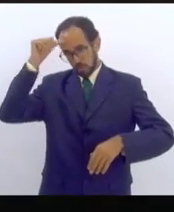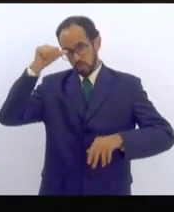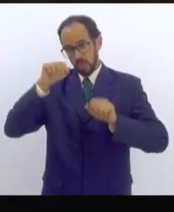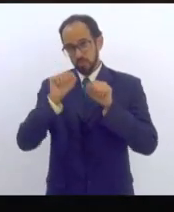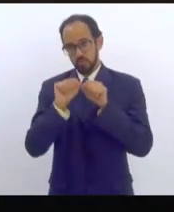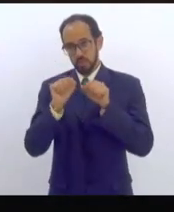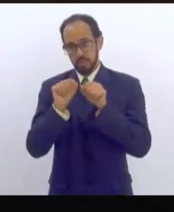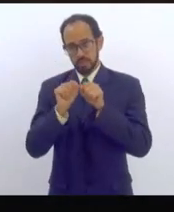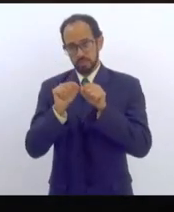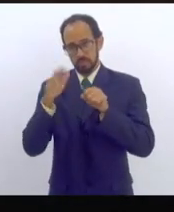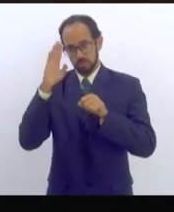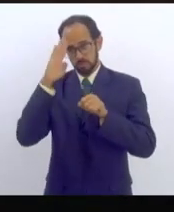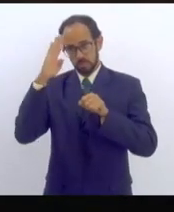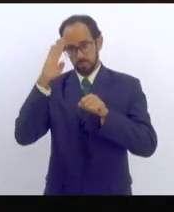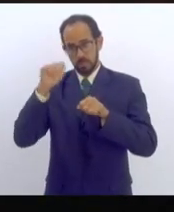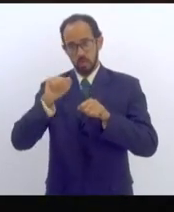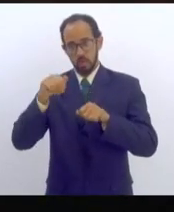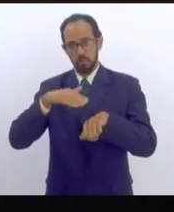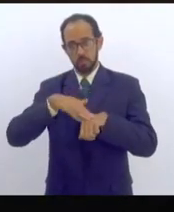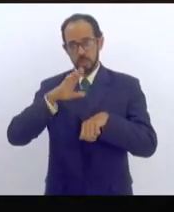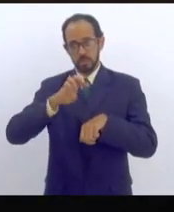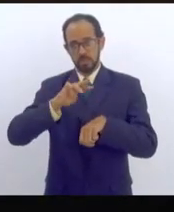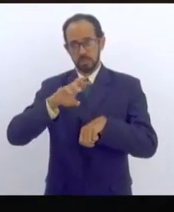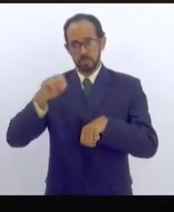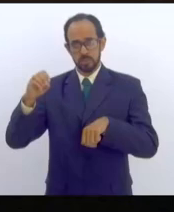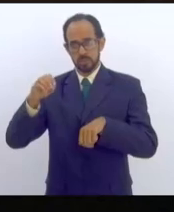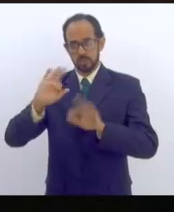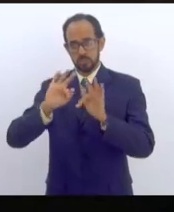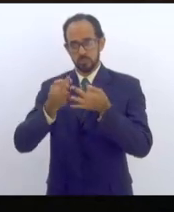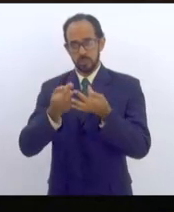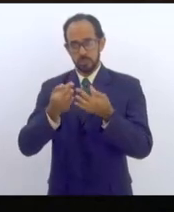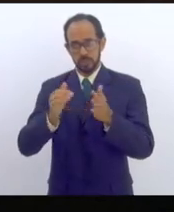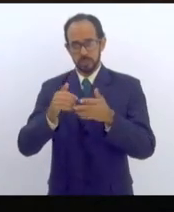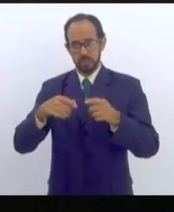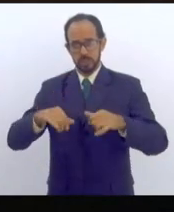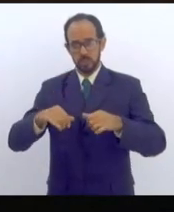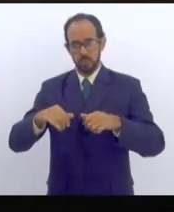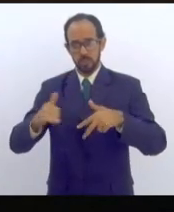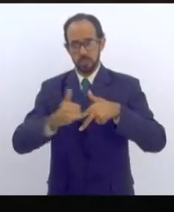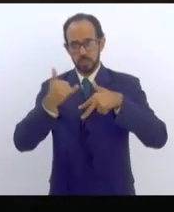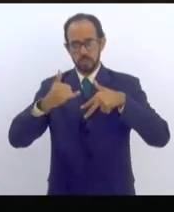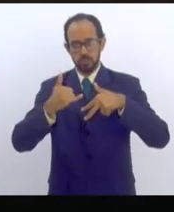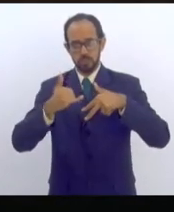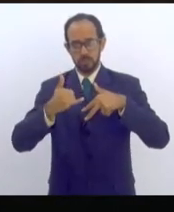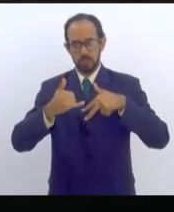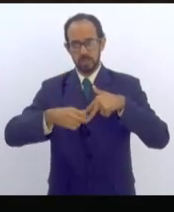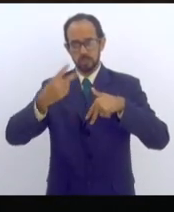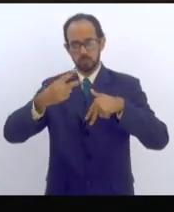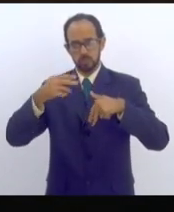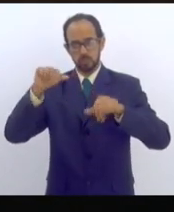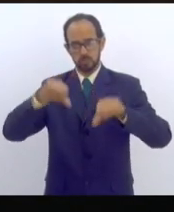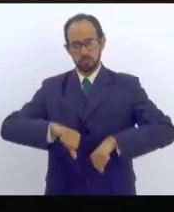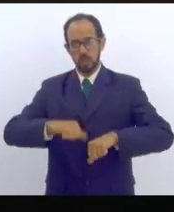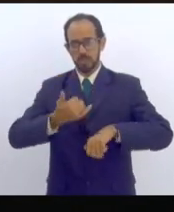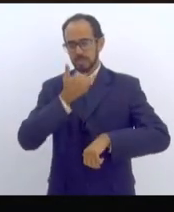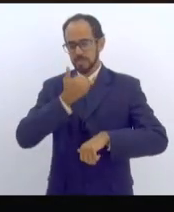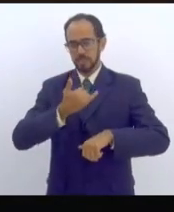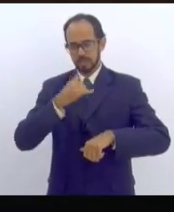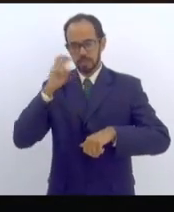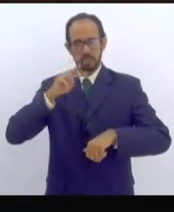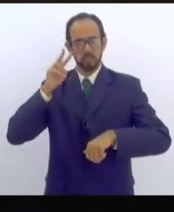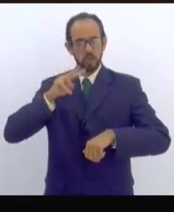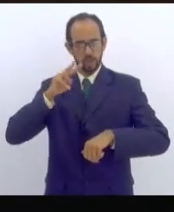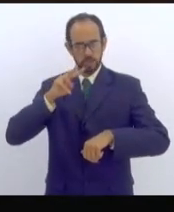conosco, principalmente com mais de 300 famílias vítimas das duas maiores tragédias da nossa história.